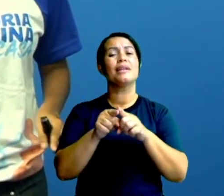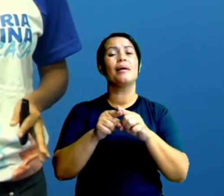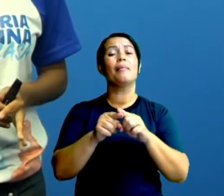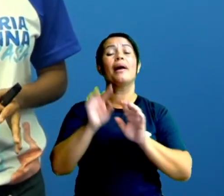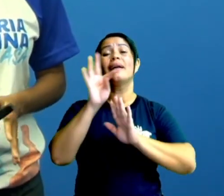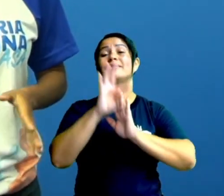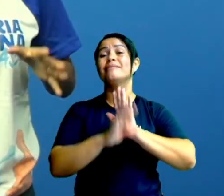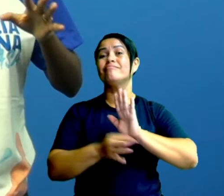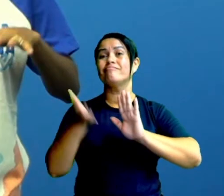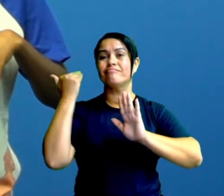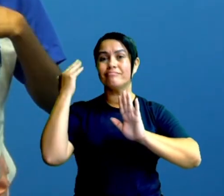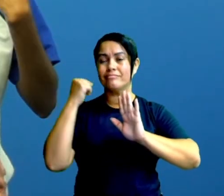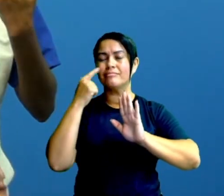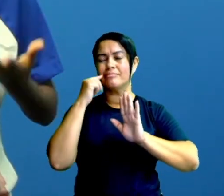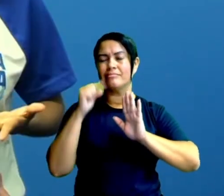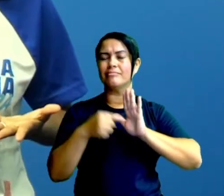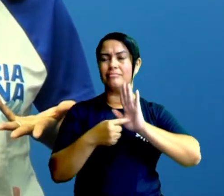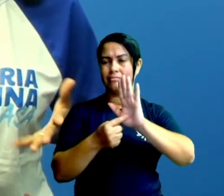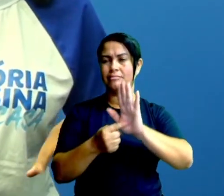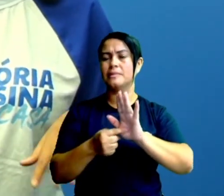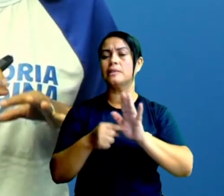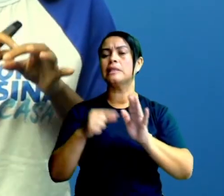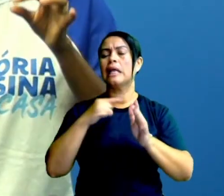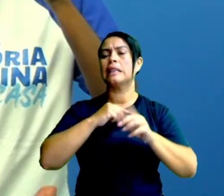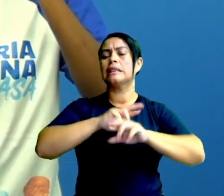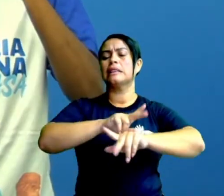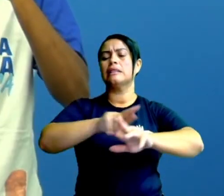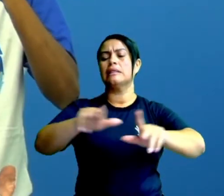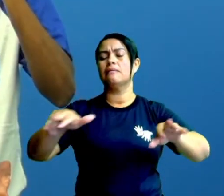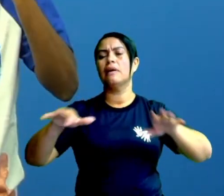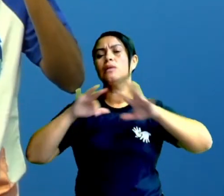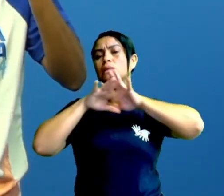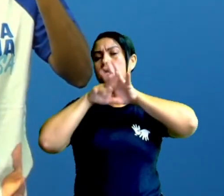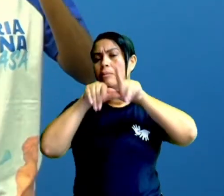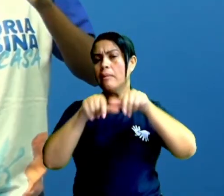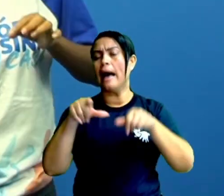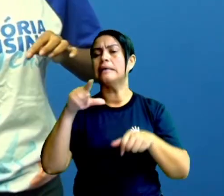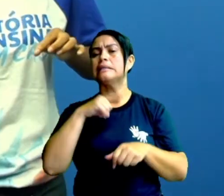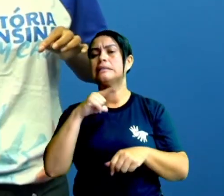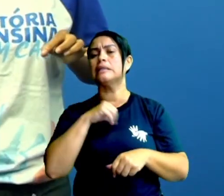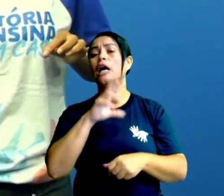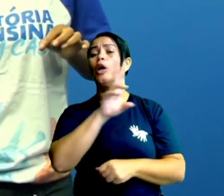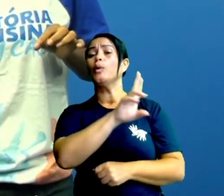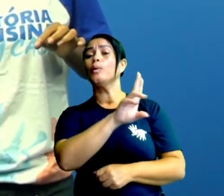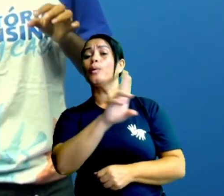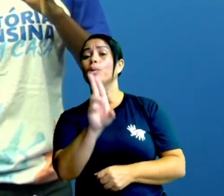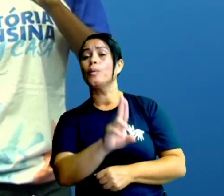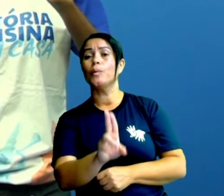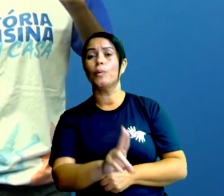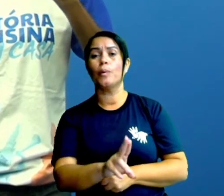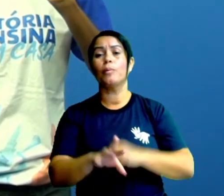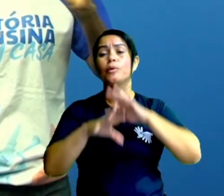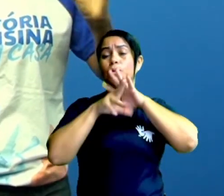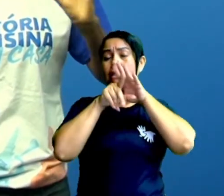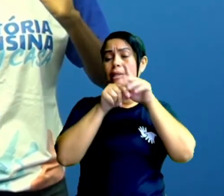vários bichos que trazem na escrita a eles